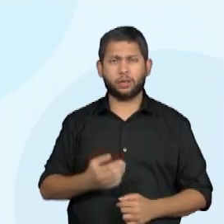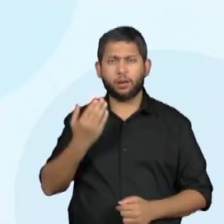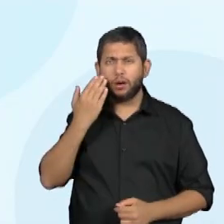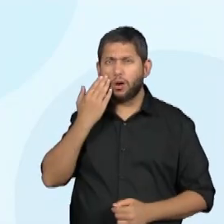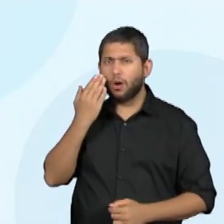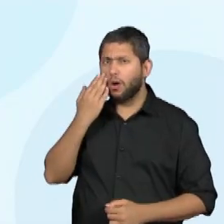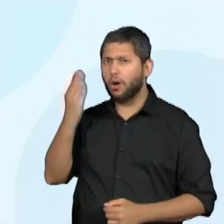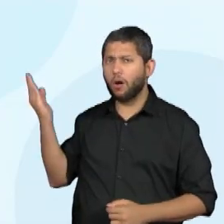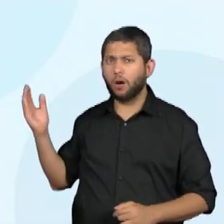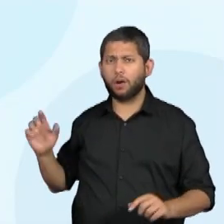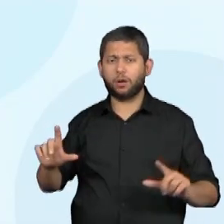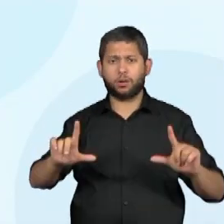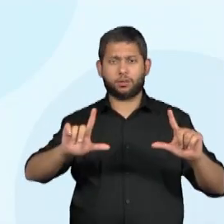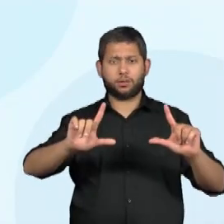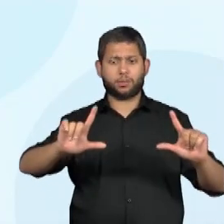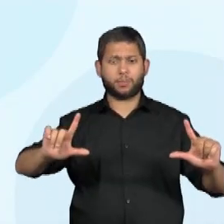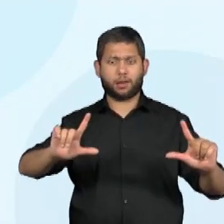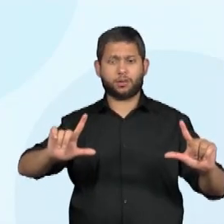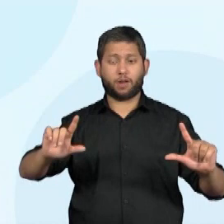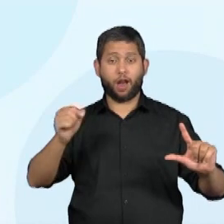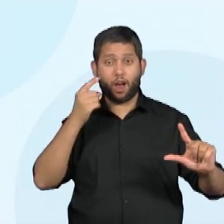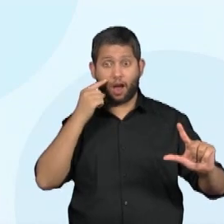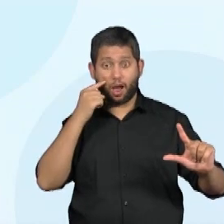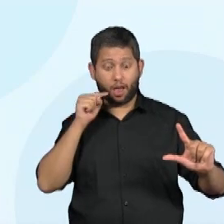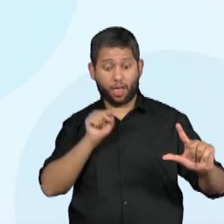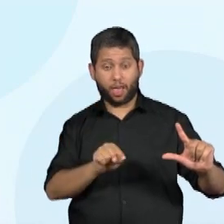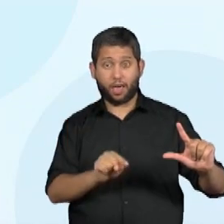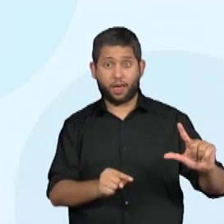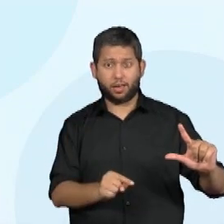Vocês repararam que esses lados aqui,